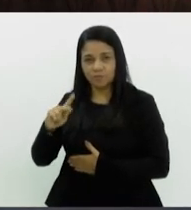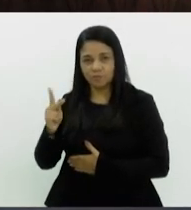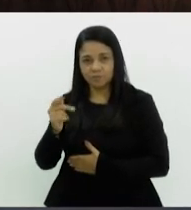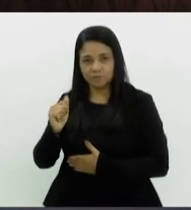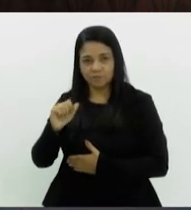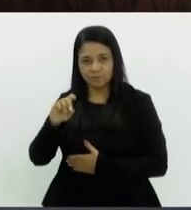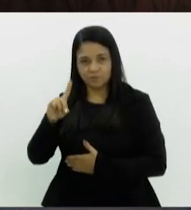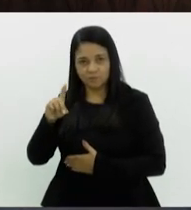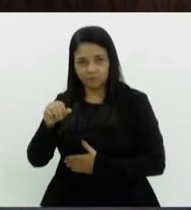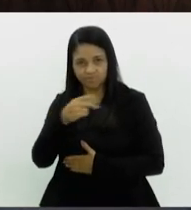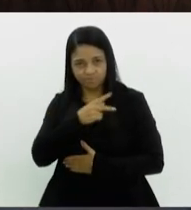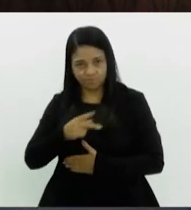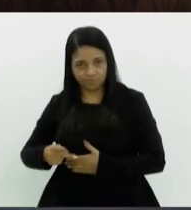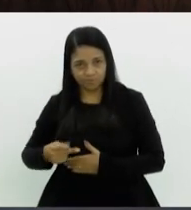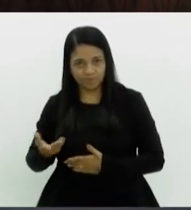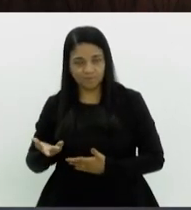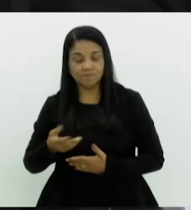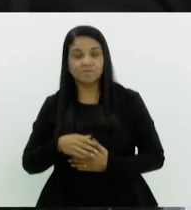Saúdo